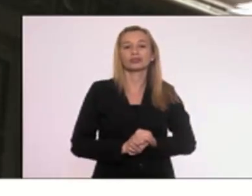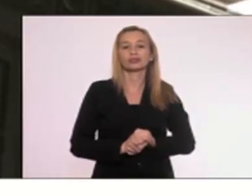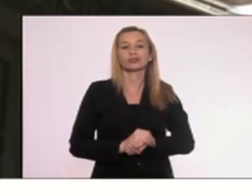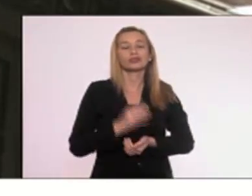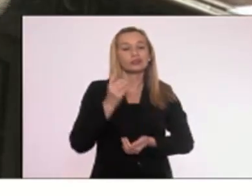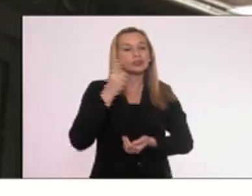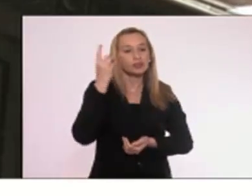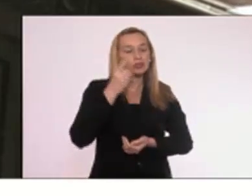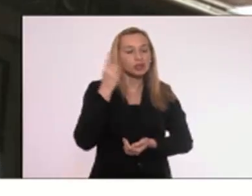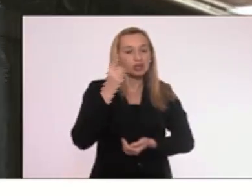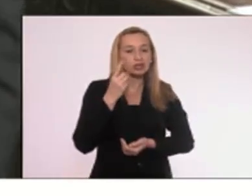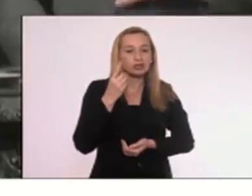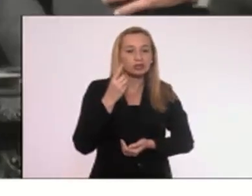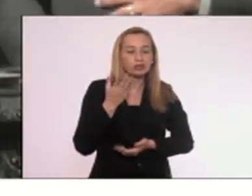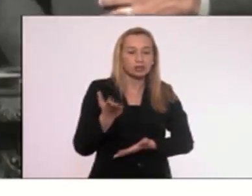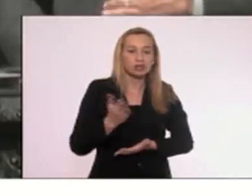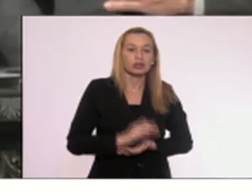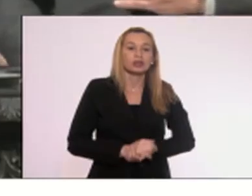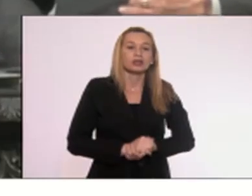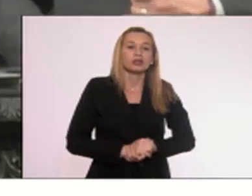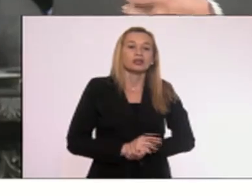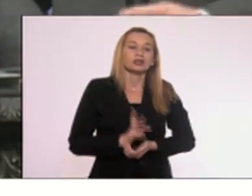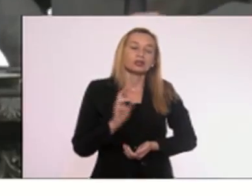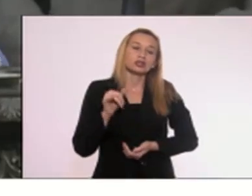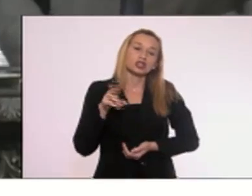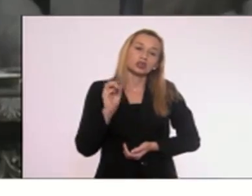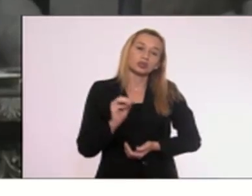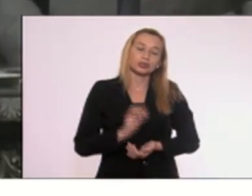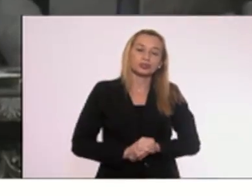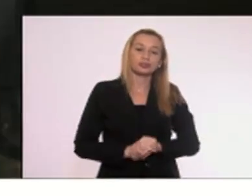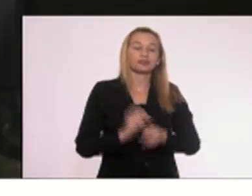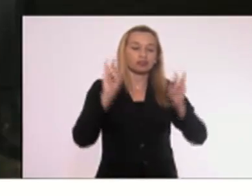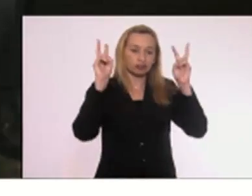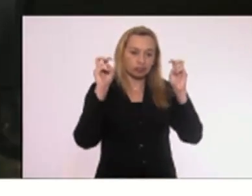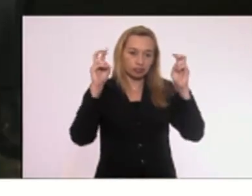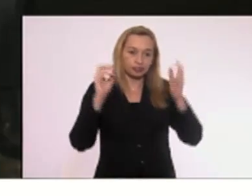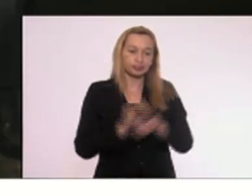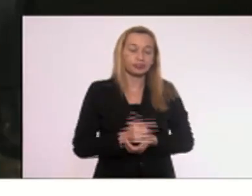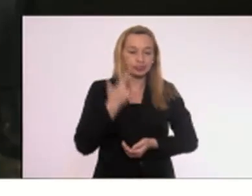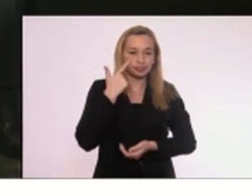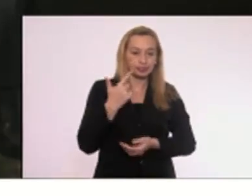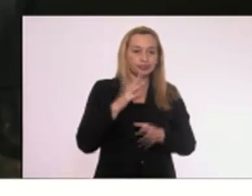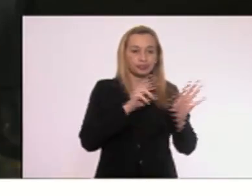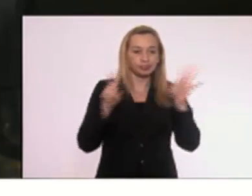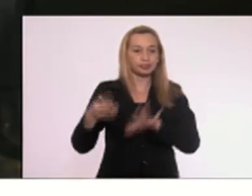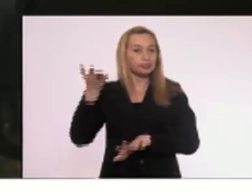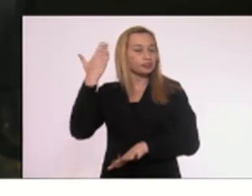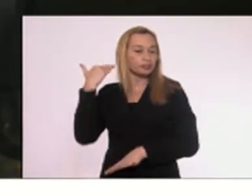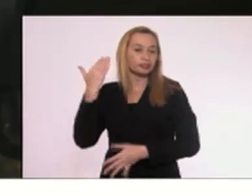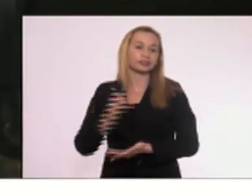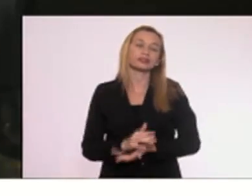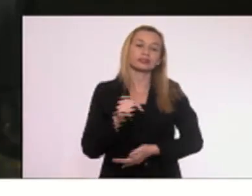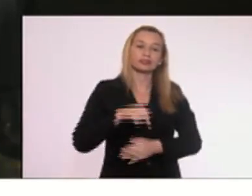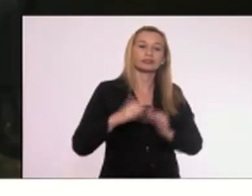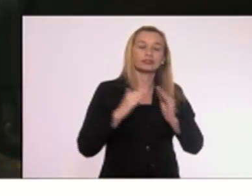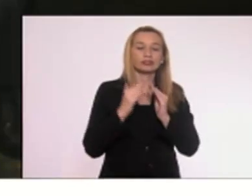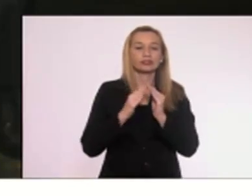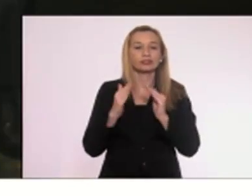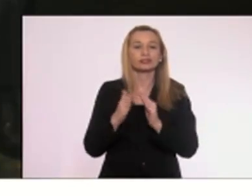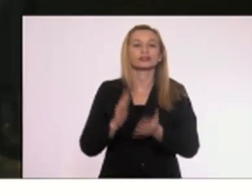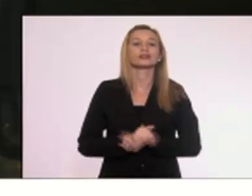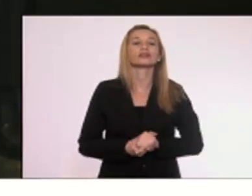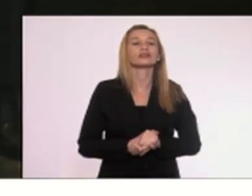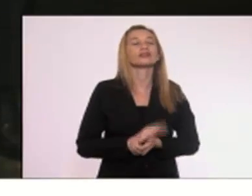Rodrigo Amorim. Senhor presidente, esse assunto rendeu na semana passada alguma celeuma aqui nessa casa. Nós